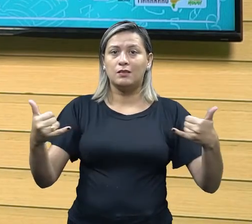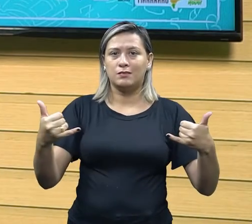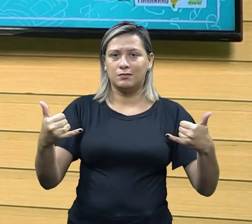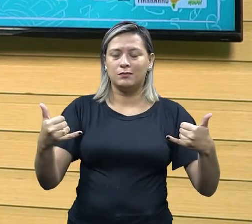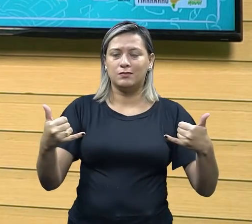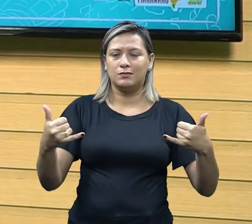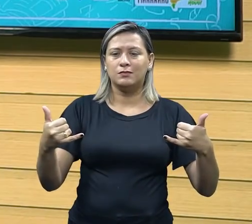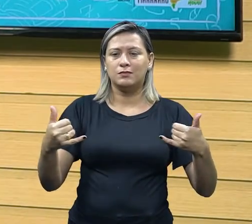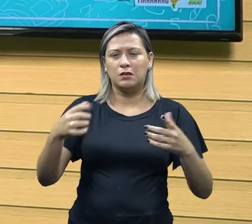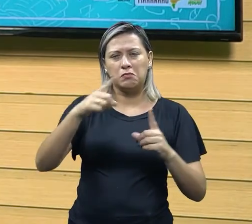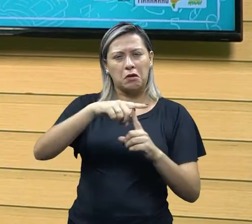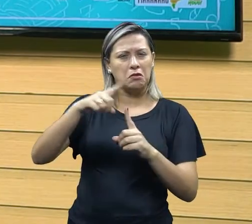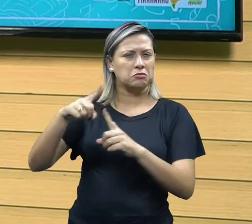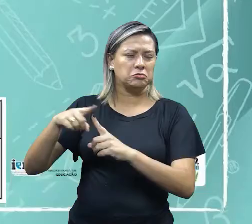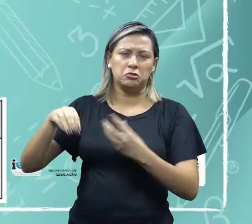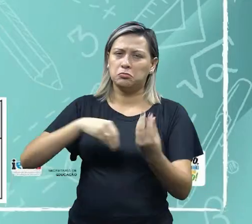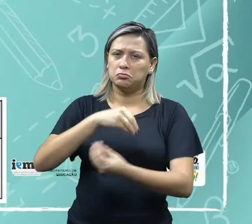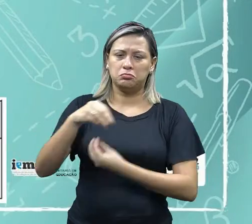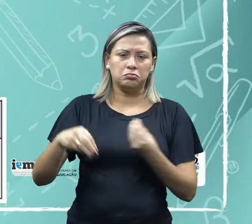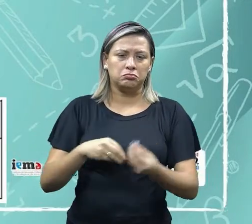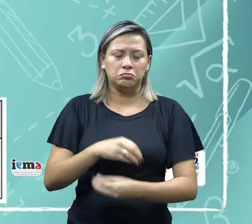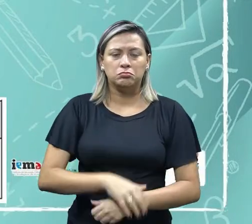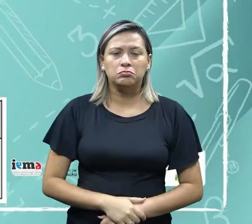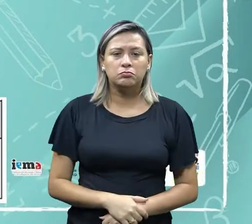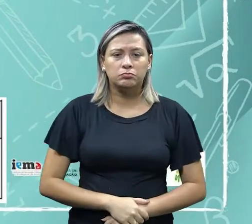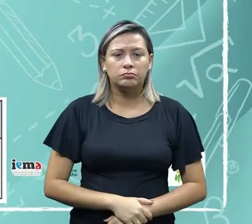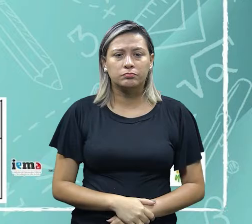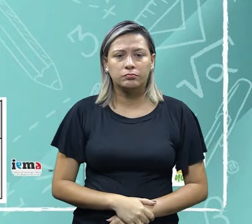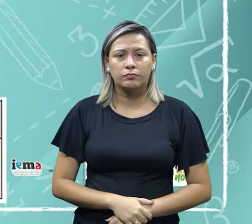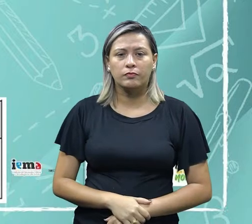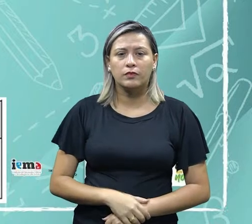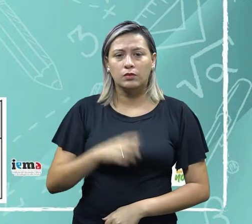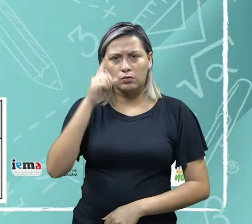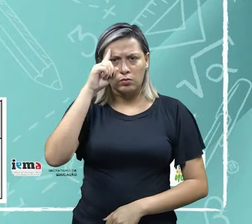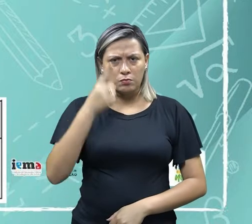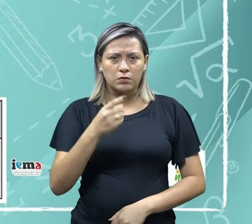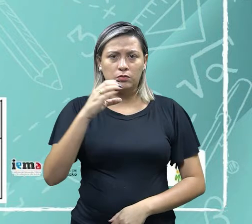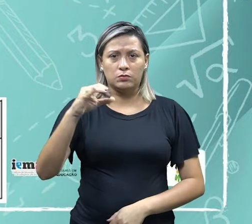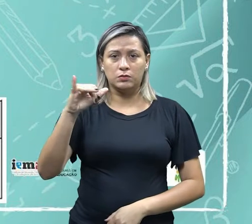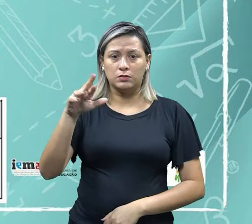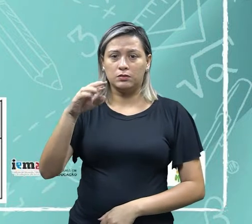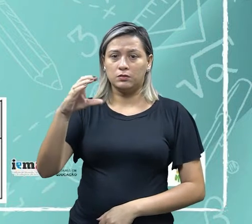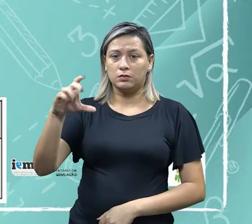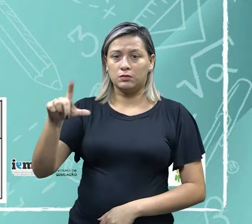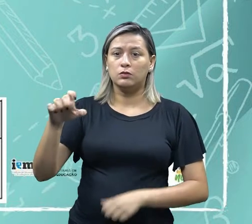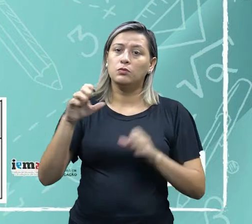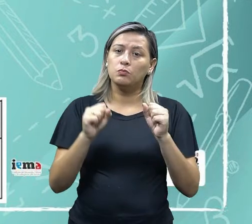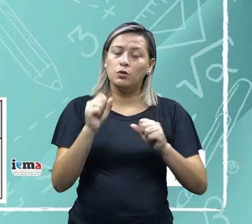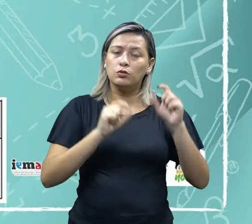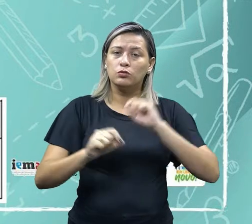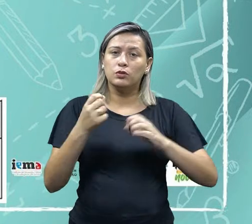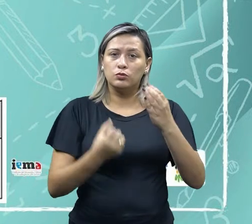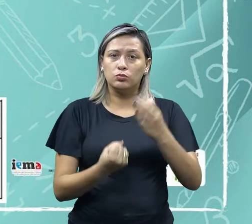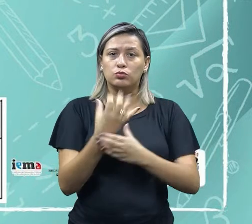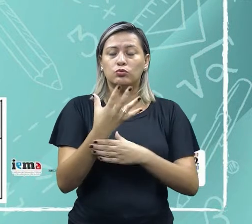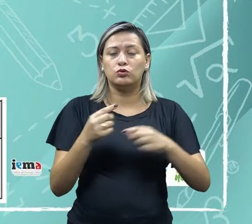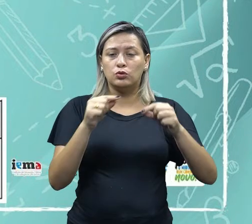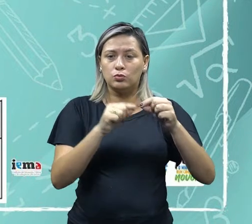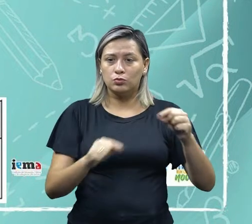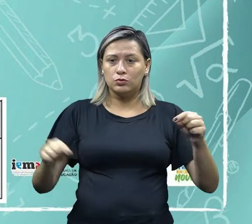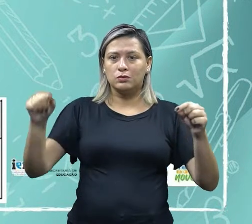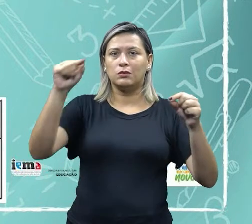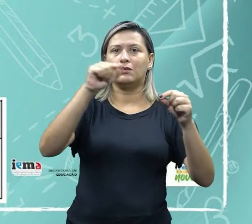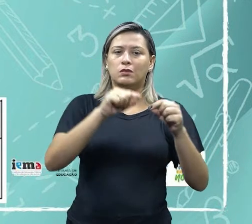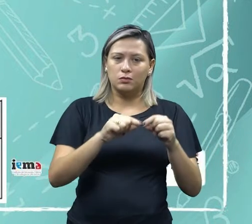misturada, linha mista, né, o Polyline. Comando Circle. Podemos criar círculos através de várias